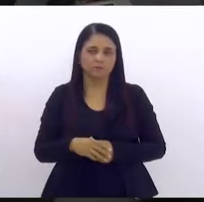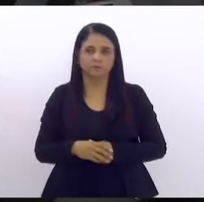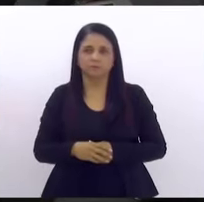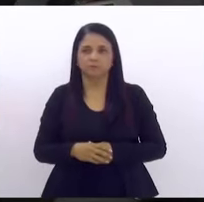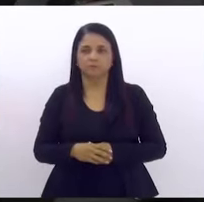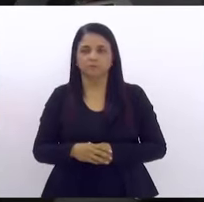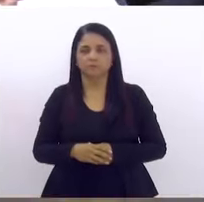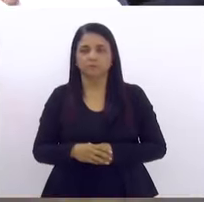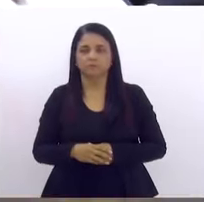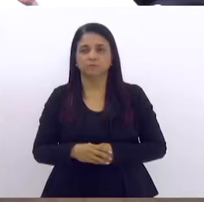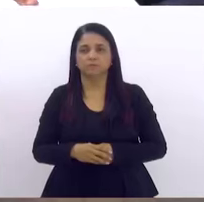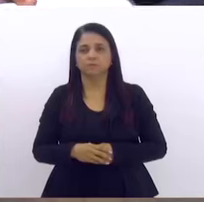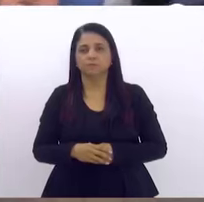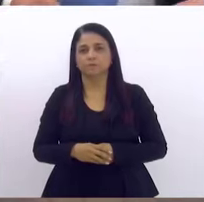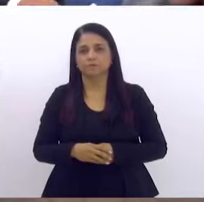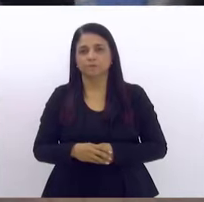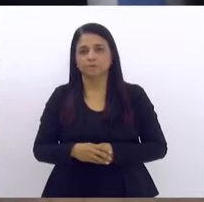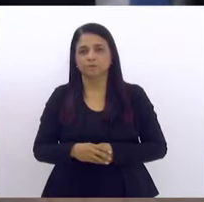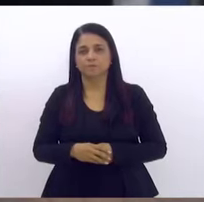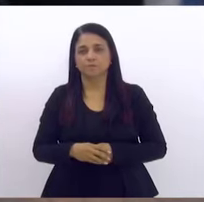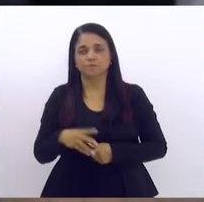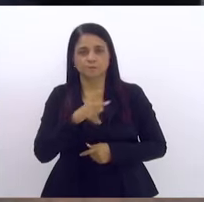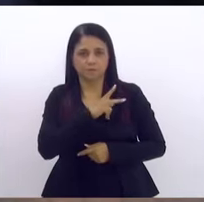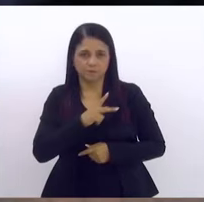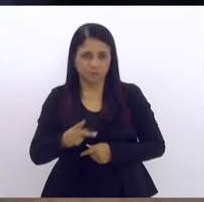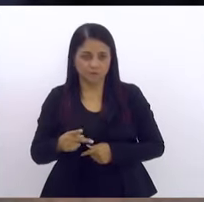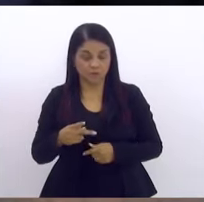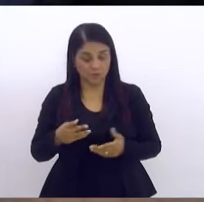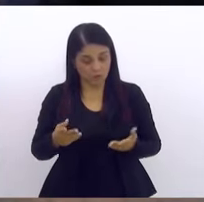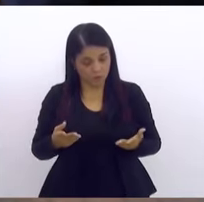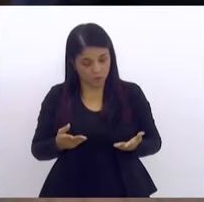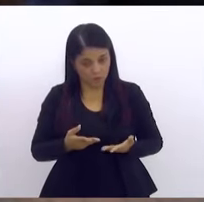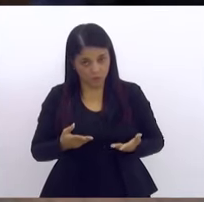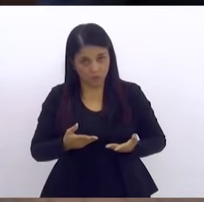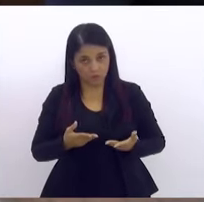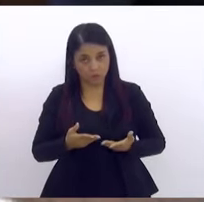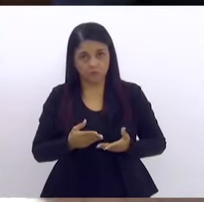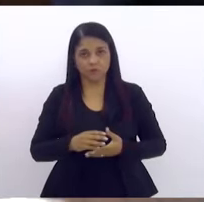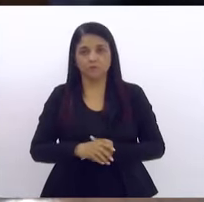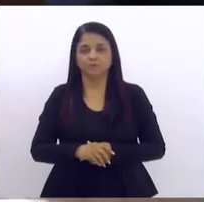Não, presidente, hoje